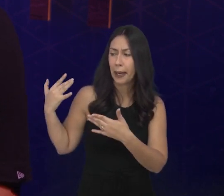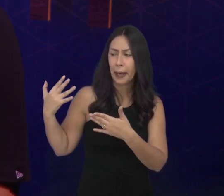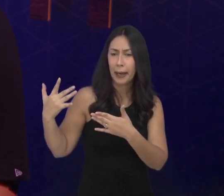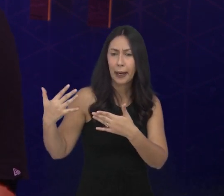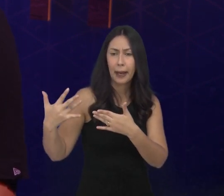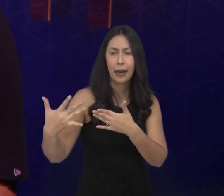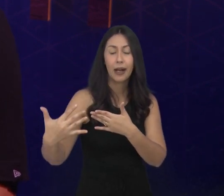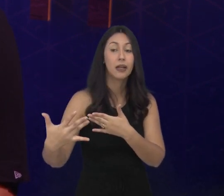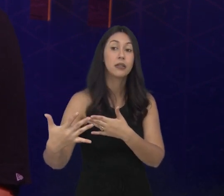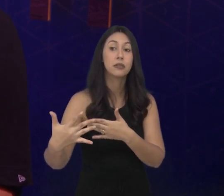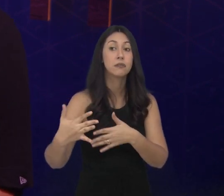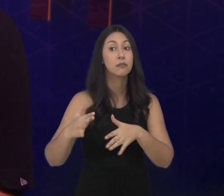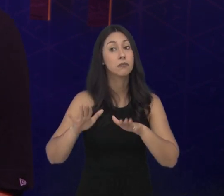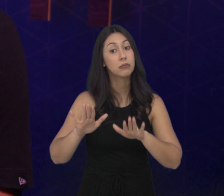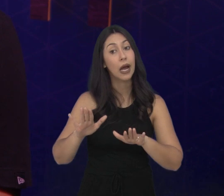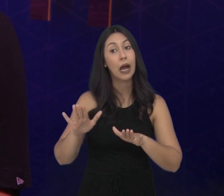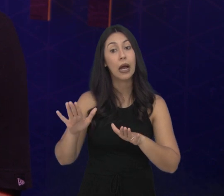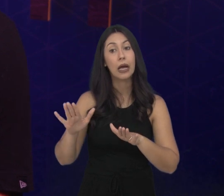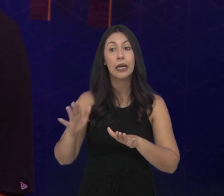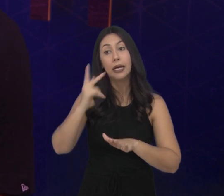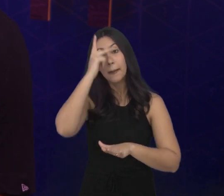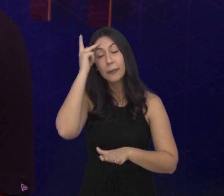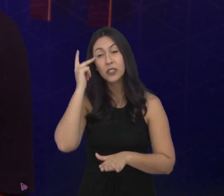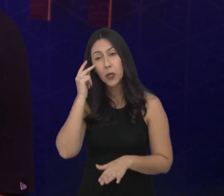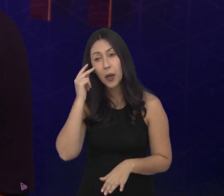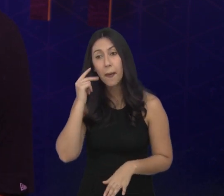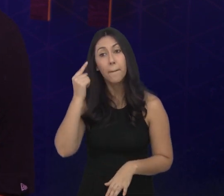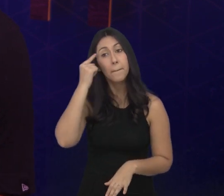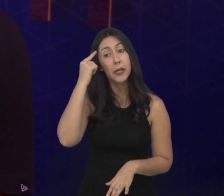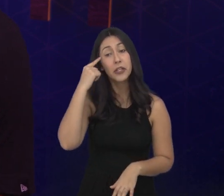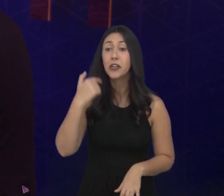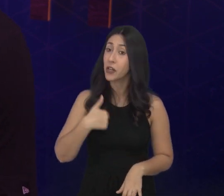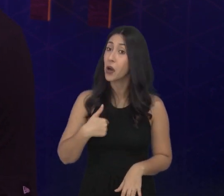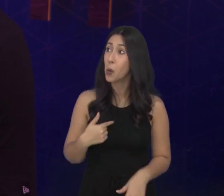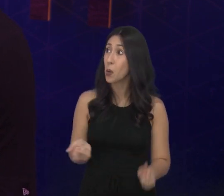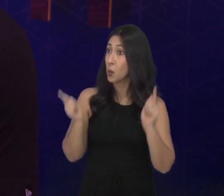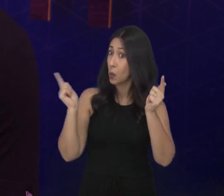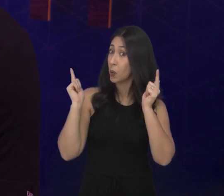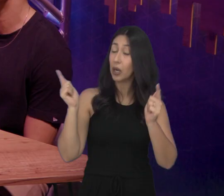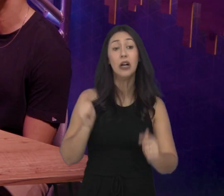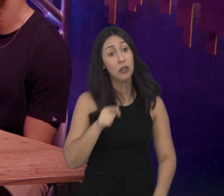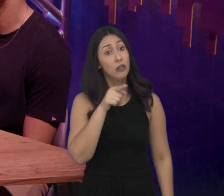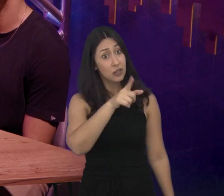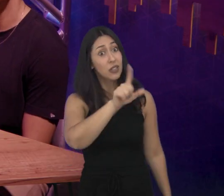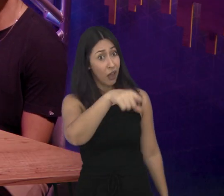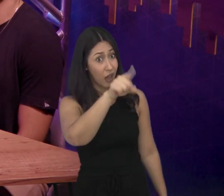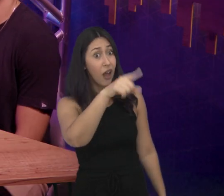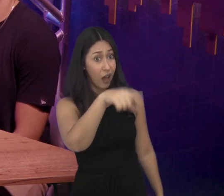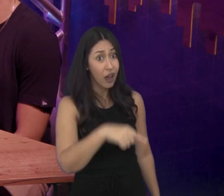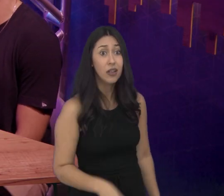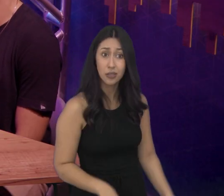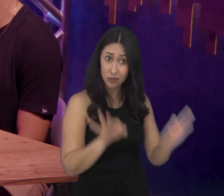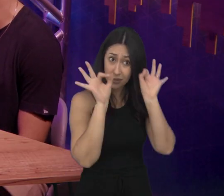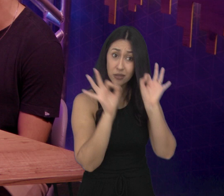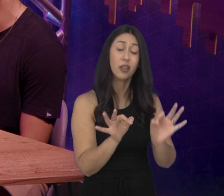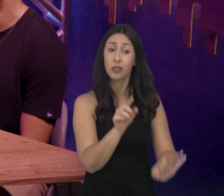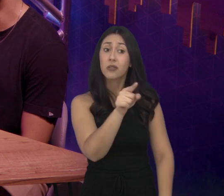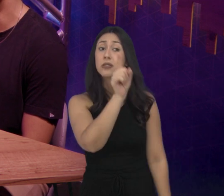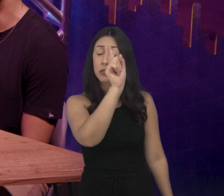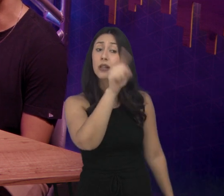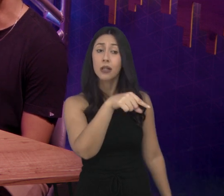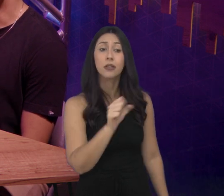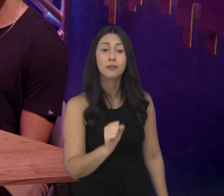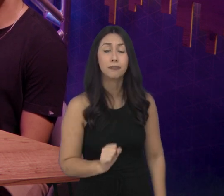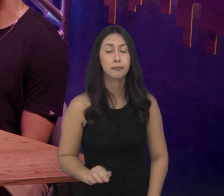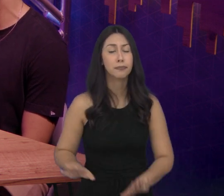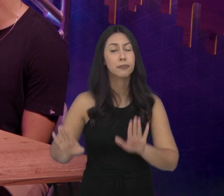aí. Se bem que tem gente que ainda acha que eu sou mais animado do que a média dos meus amigos. Você é. Pode ter certeza que